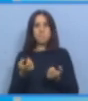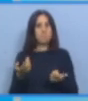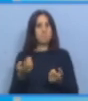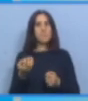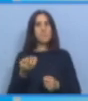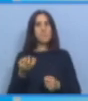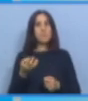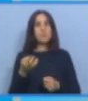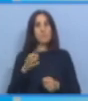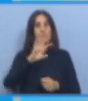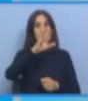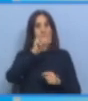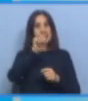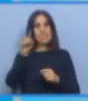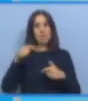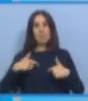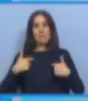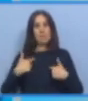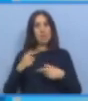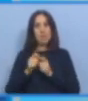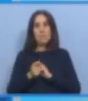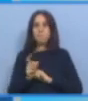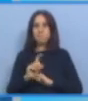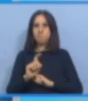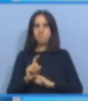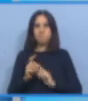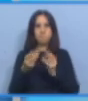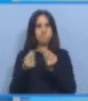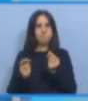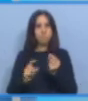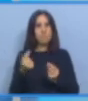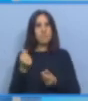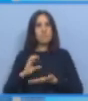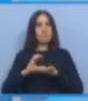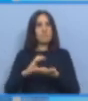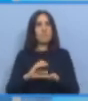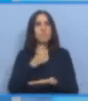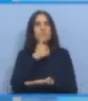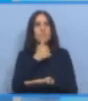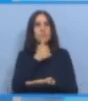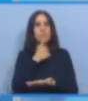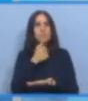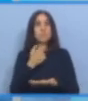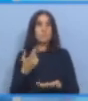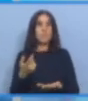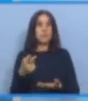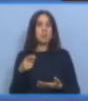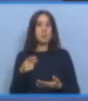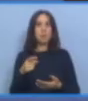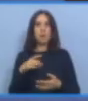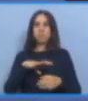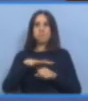de esses mesmos países se adaptarem, lidarem, ter os meios financeiros para ultrapassarem